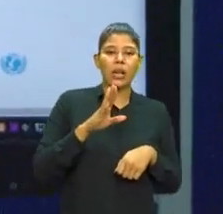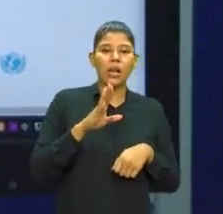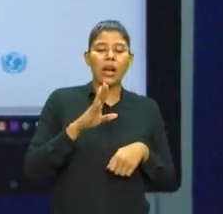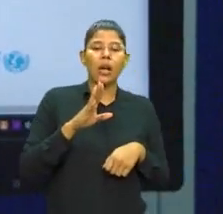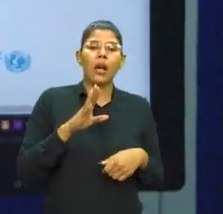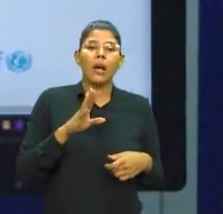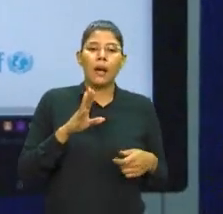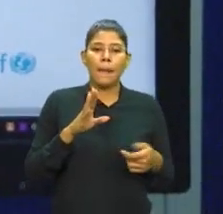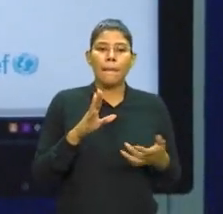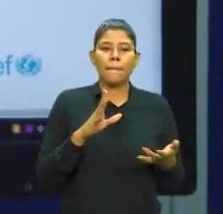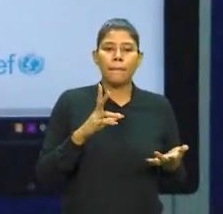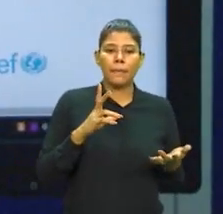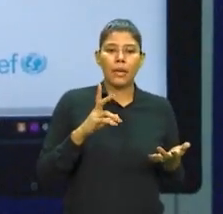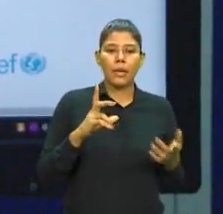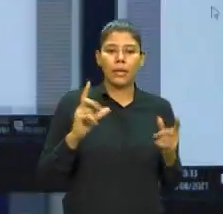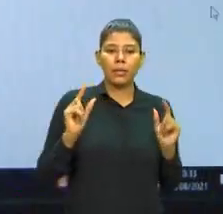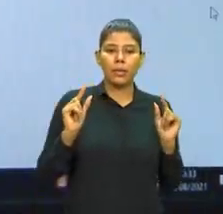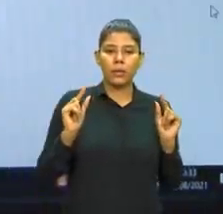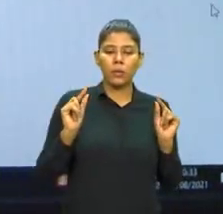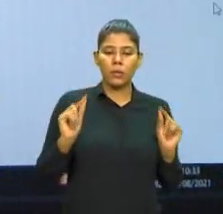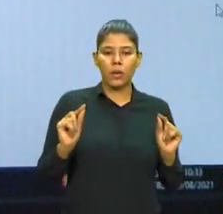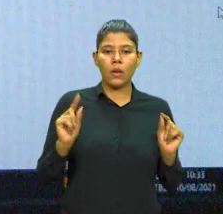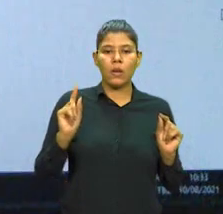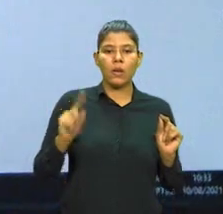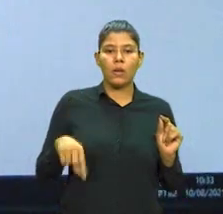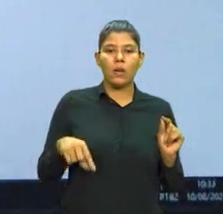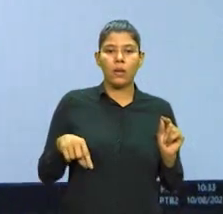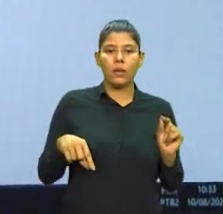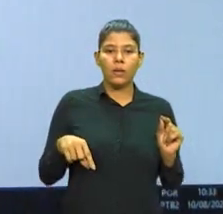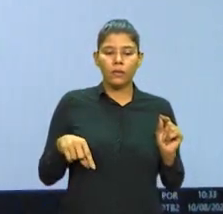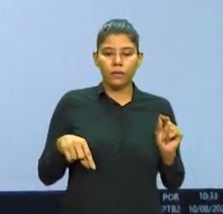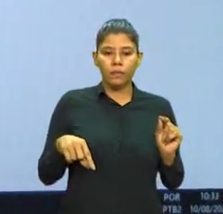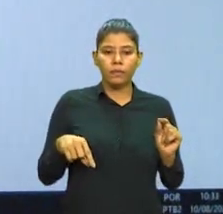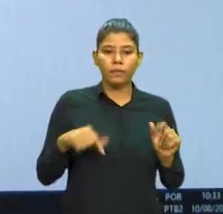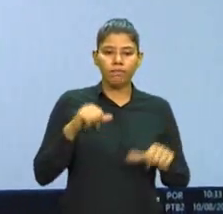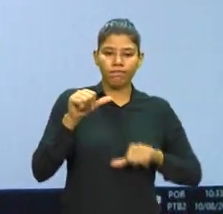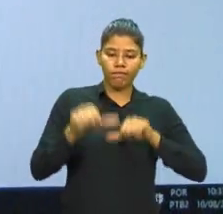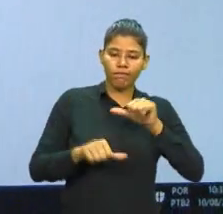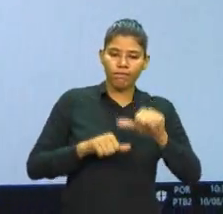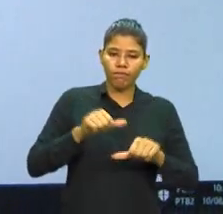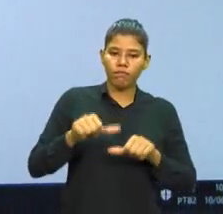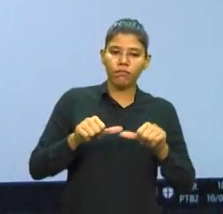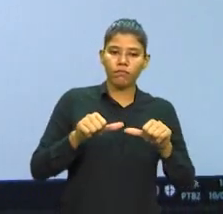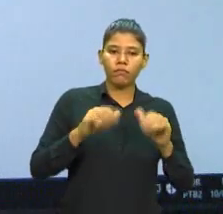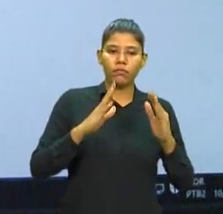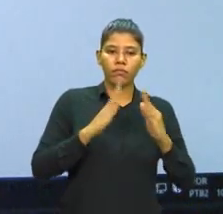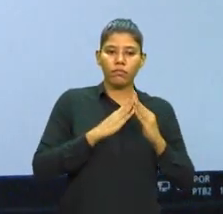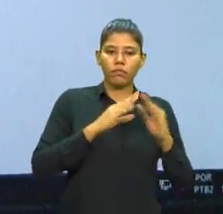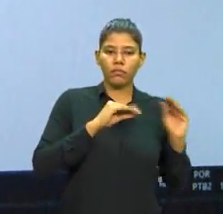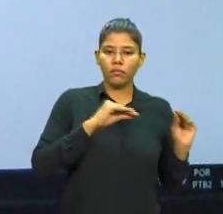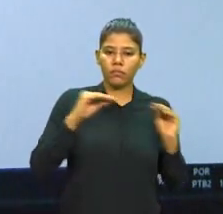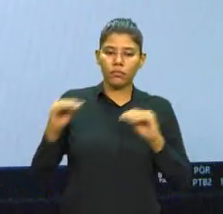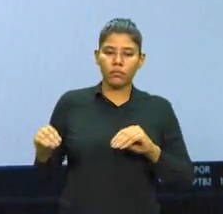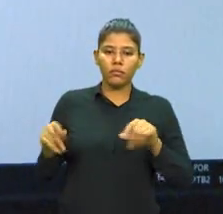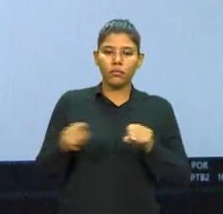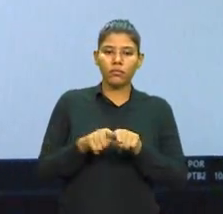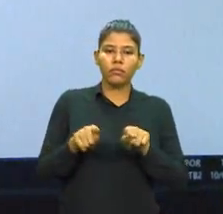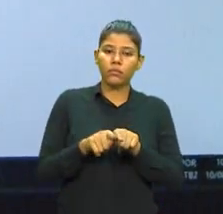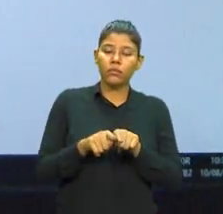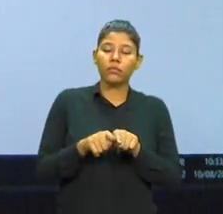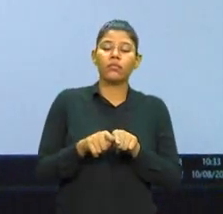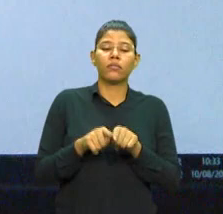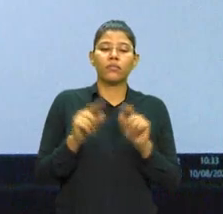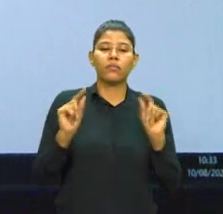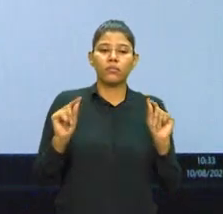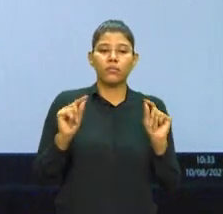ou pelos estudos de acordo com a plataforma mudanças frequentes de domicílio como também o fato de crianças adolescentes